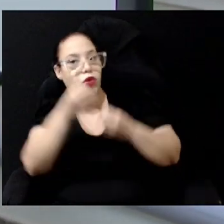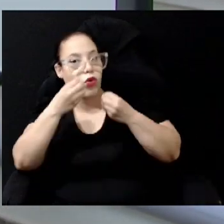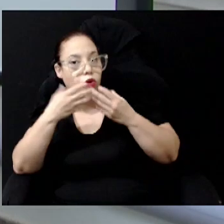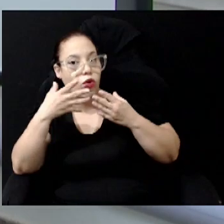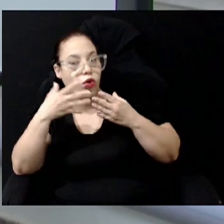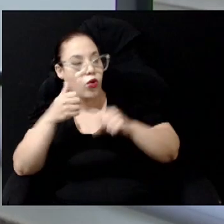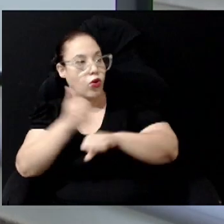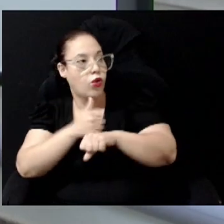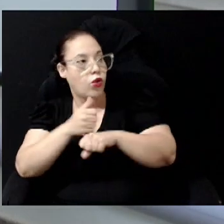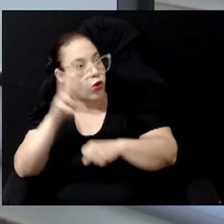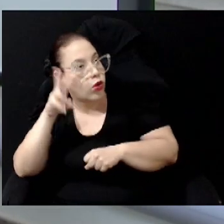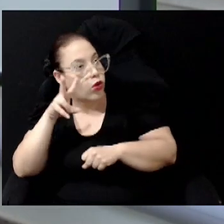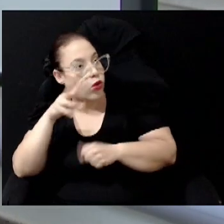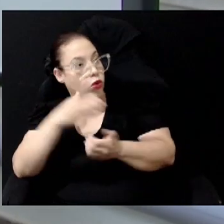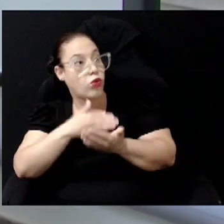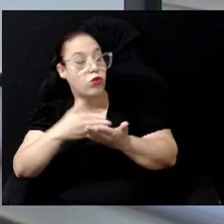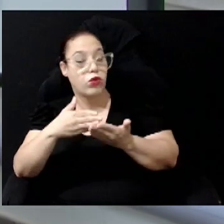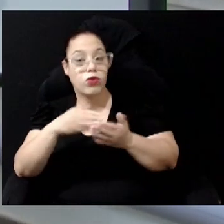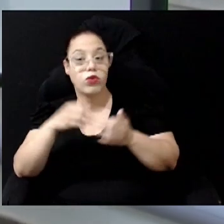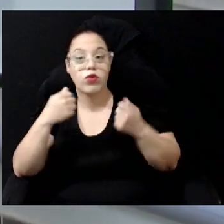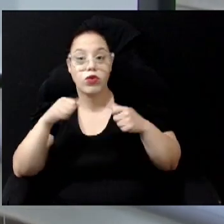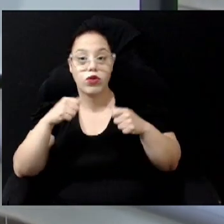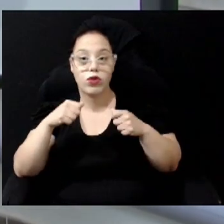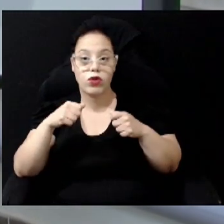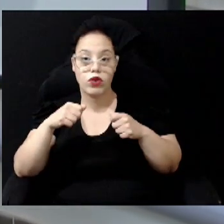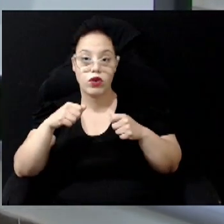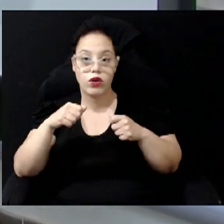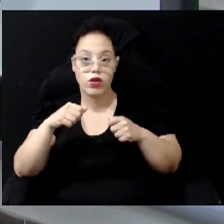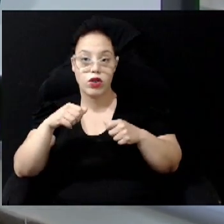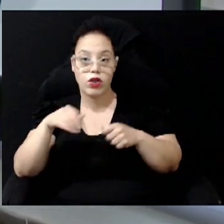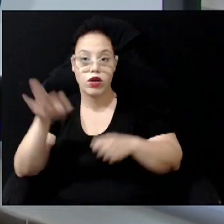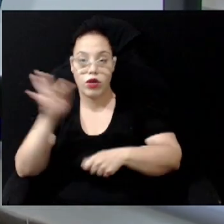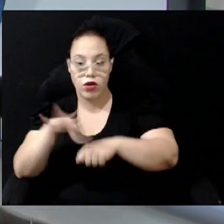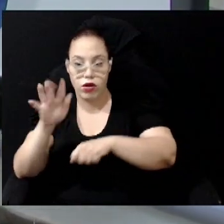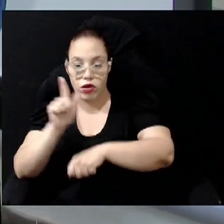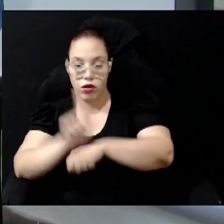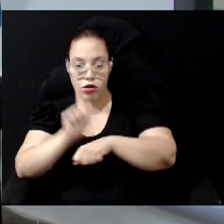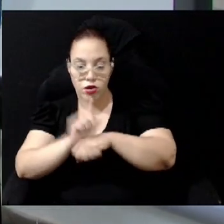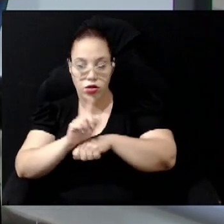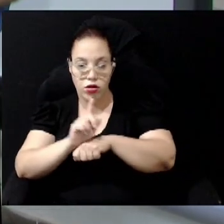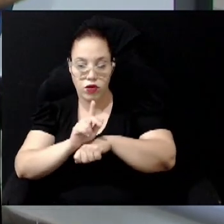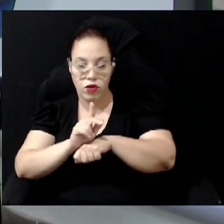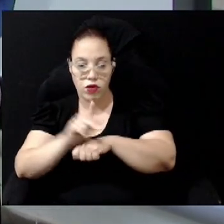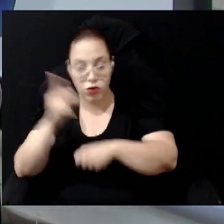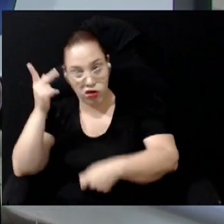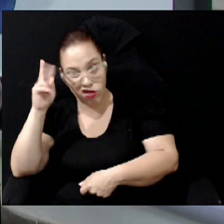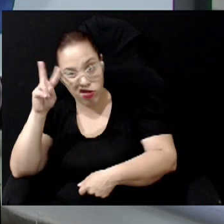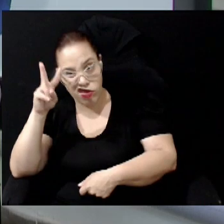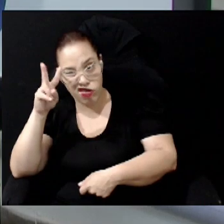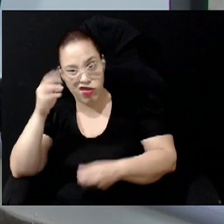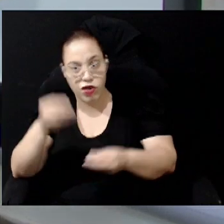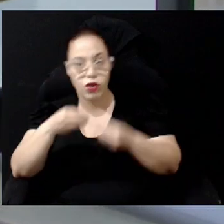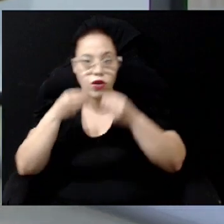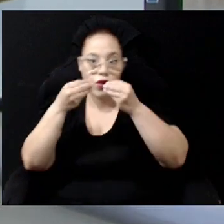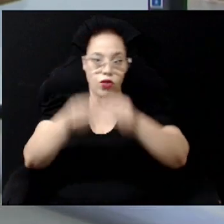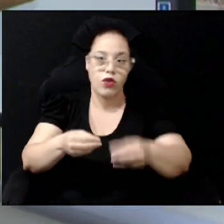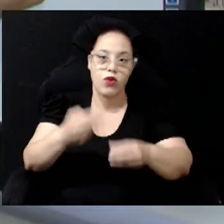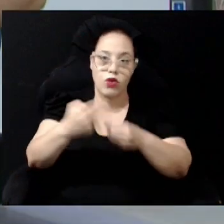historiador é necessário, então, se formar em História. A nossa instituição aqui, a Unicamp, oferece o curso de História